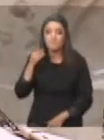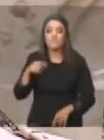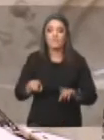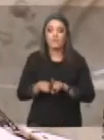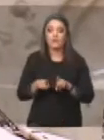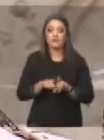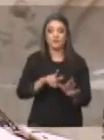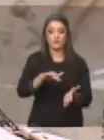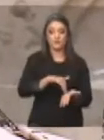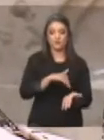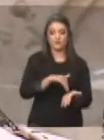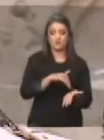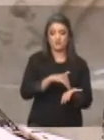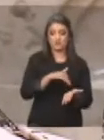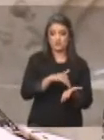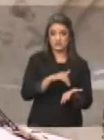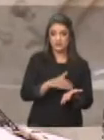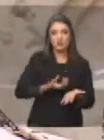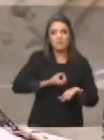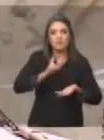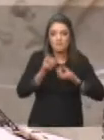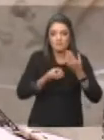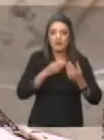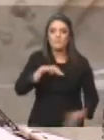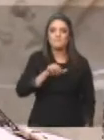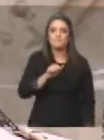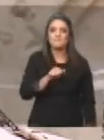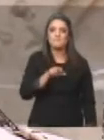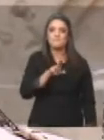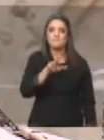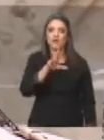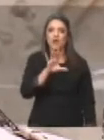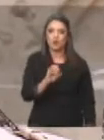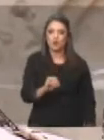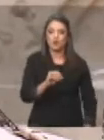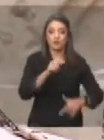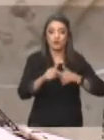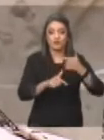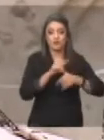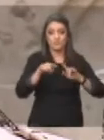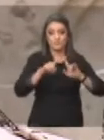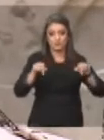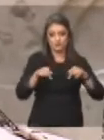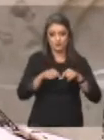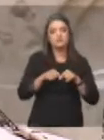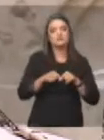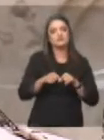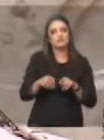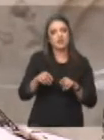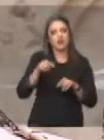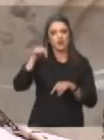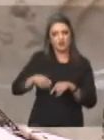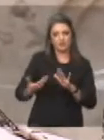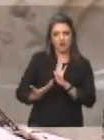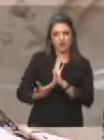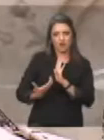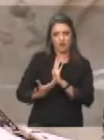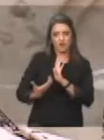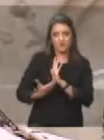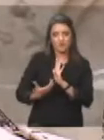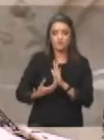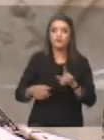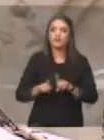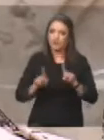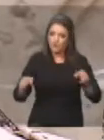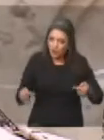do secretário parlamentar, Mauro Sérgio Fatureto, que trabalhava no gabinete de Silas, em Brasília, também se coaduna com